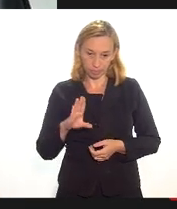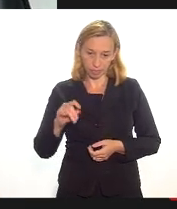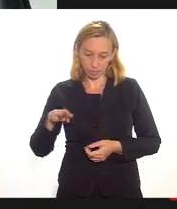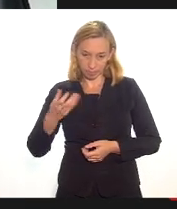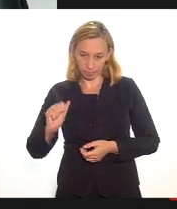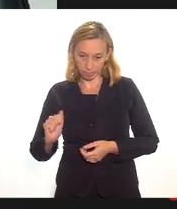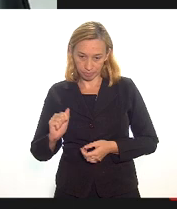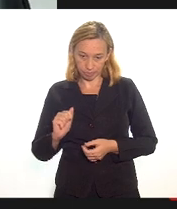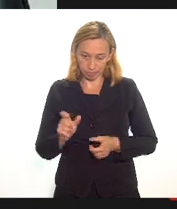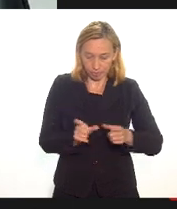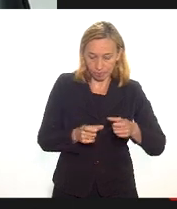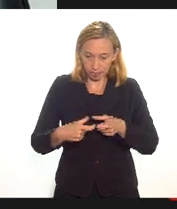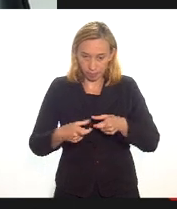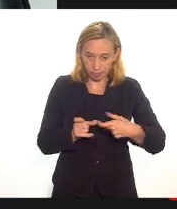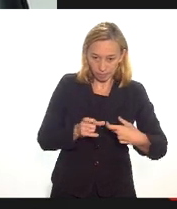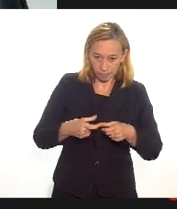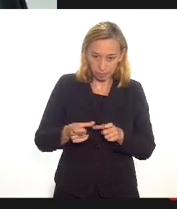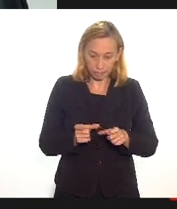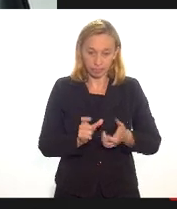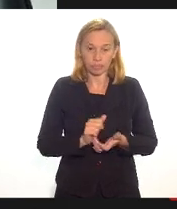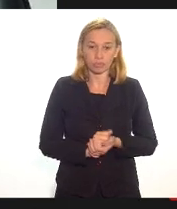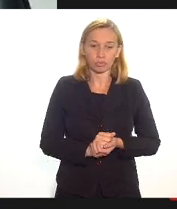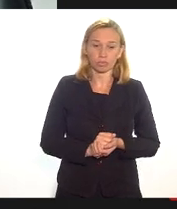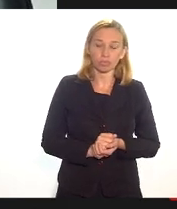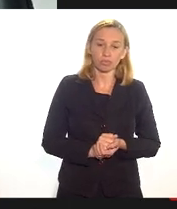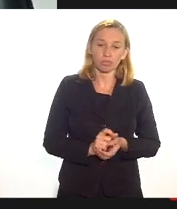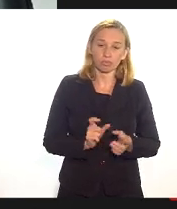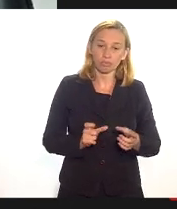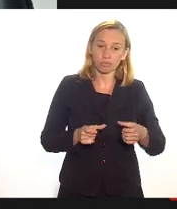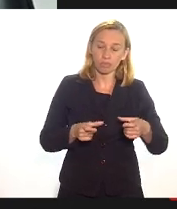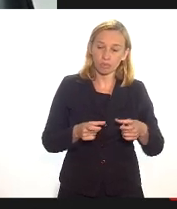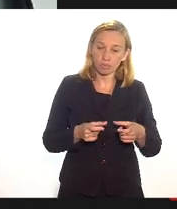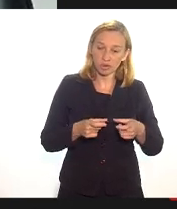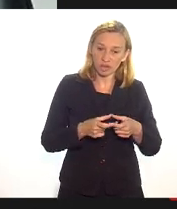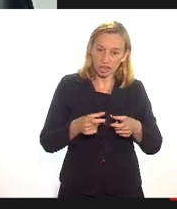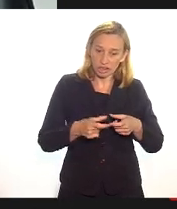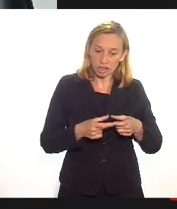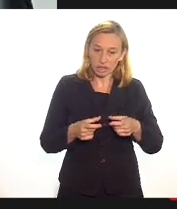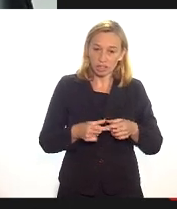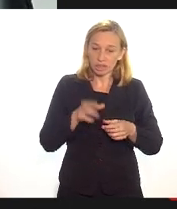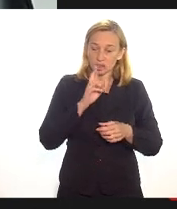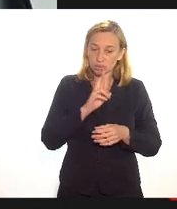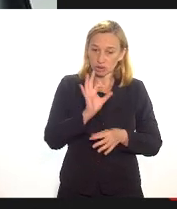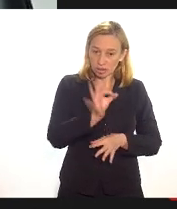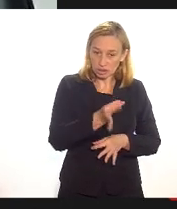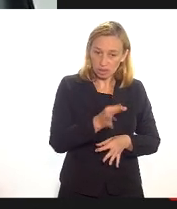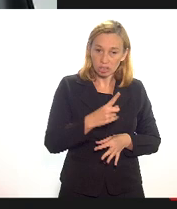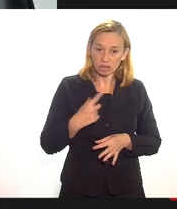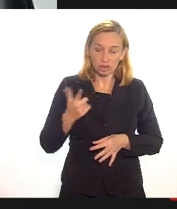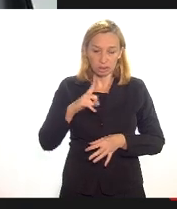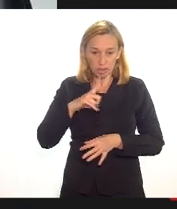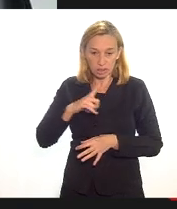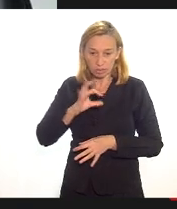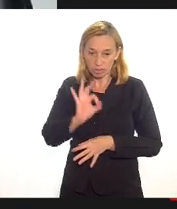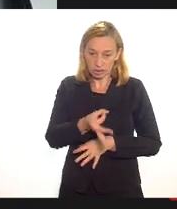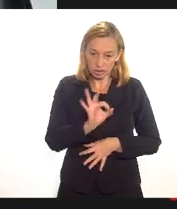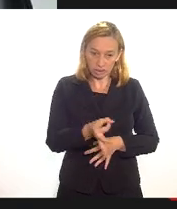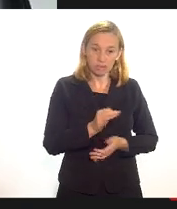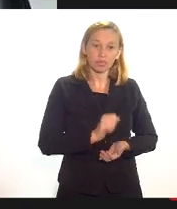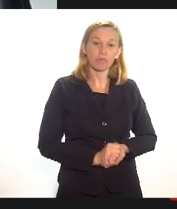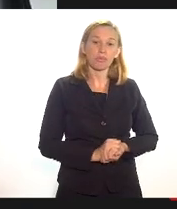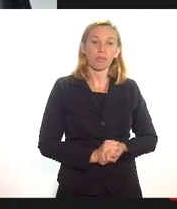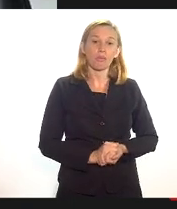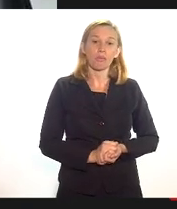essas cavidades aí. A hora que elas forem encaixadas e respondidas, acho que nós teremos caminhado aí para